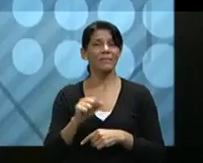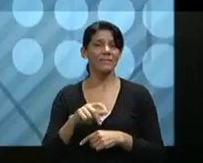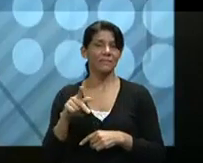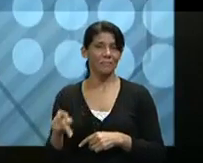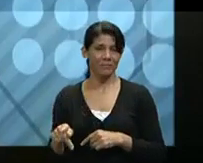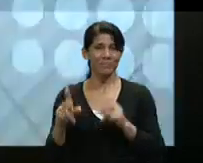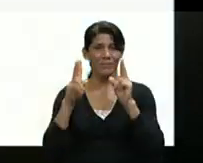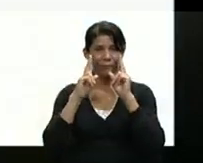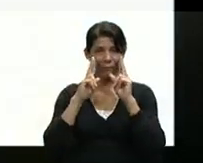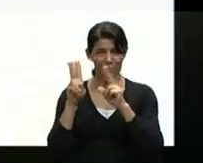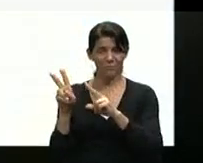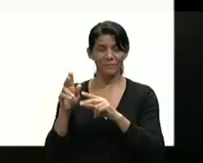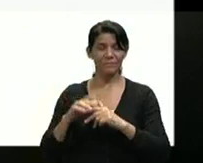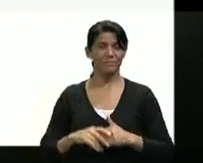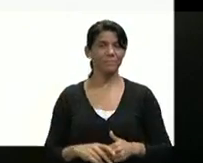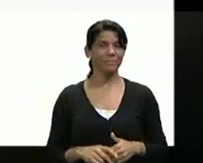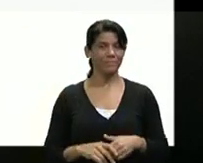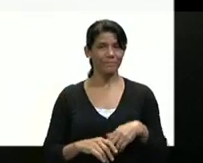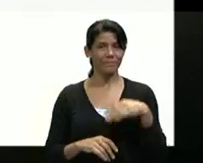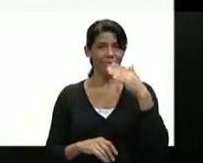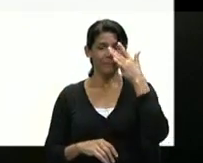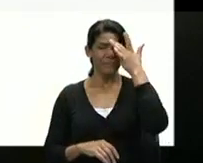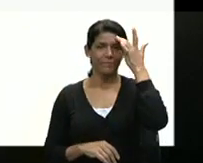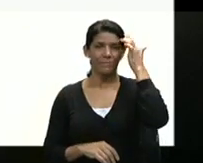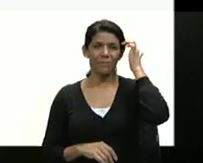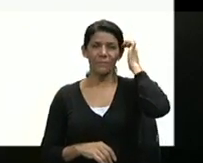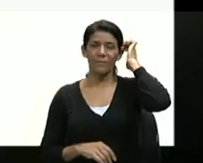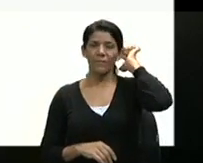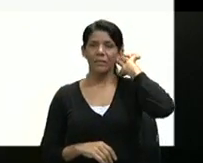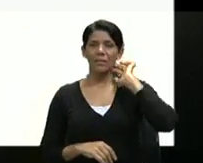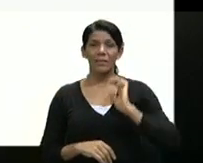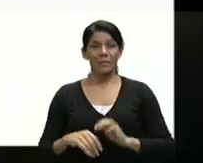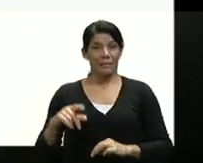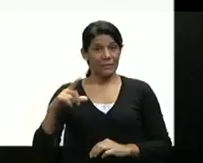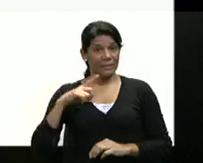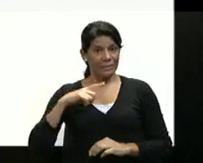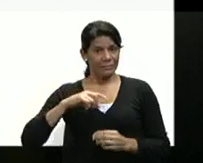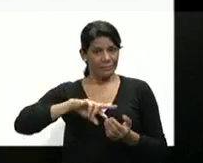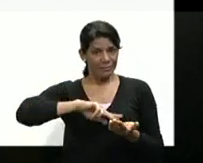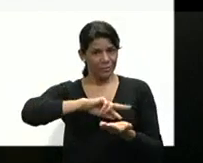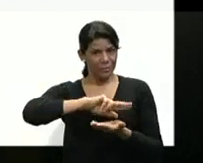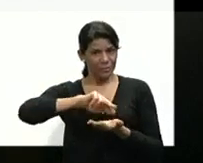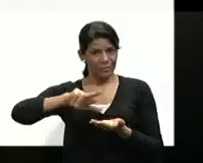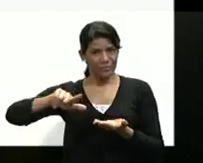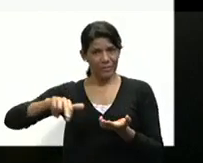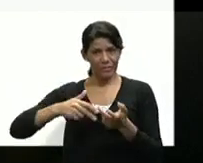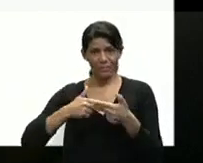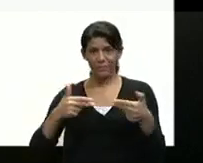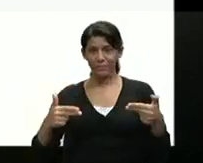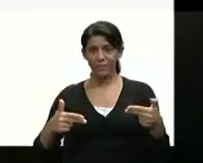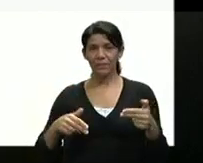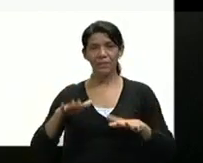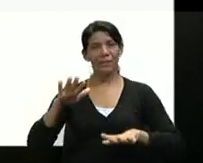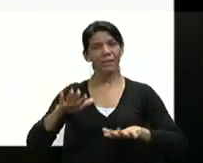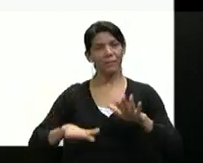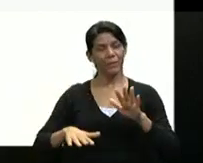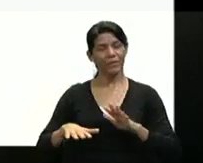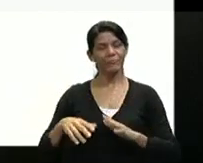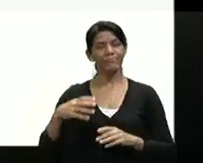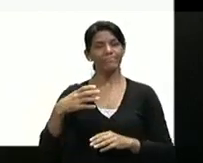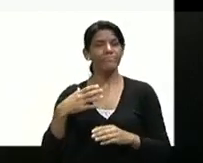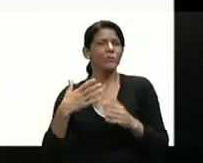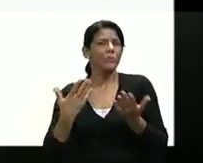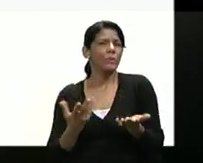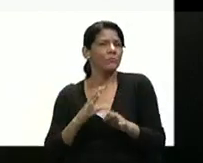problema? Vamos para o quadro para a gente analisar. Então, nós temos diferentes abordagens dependendo do tipo de